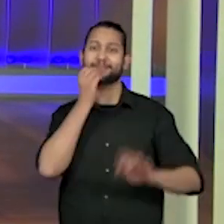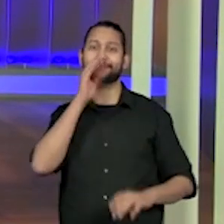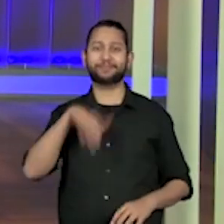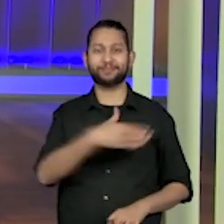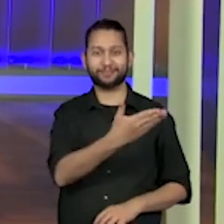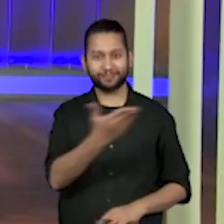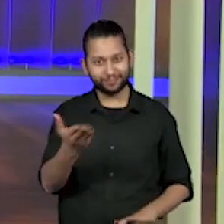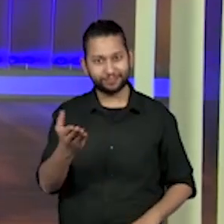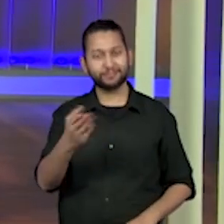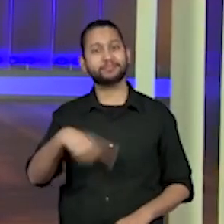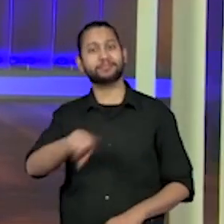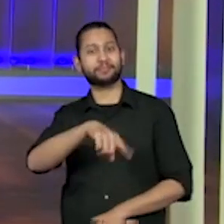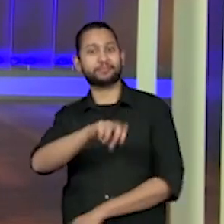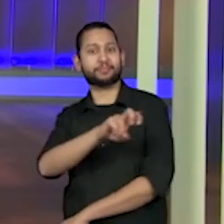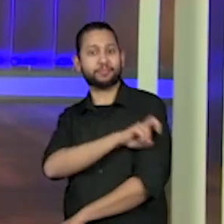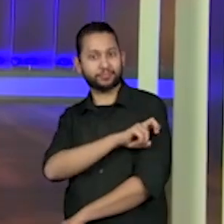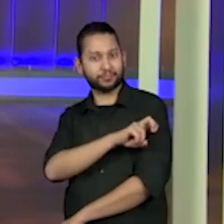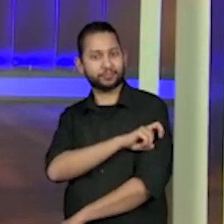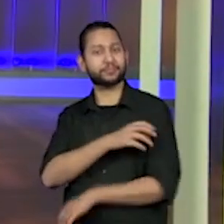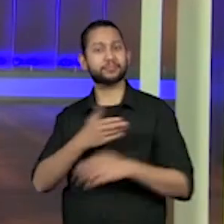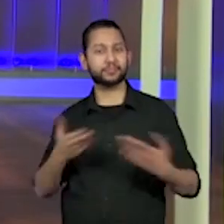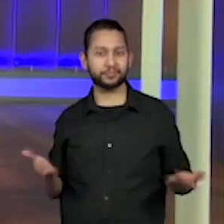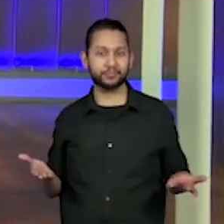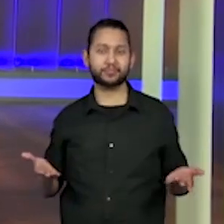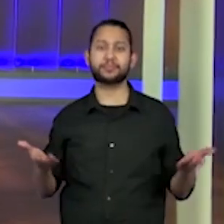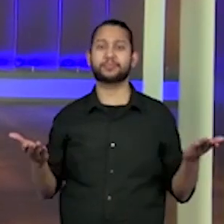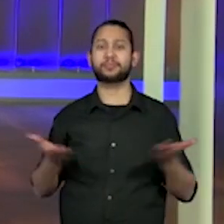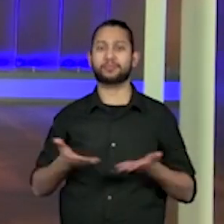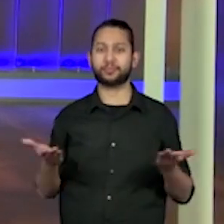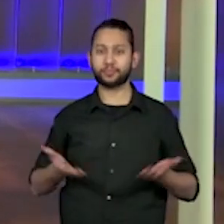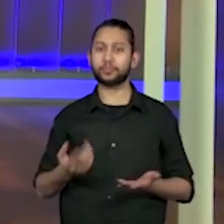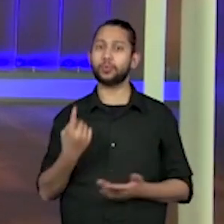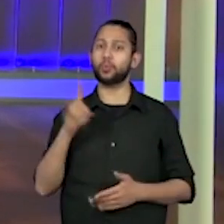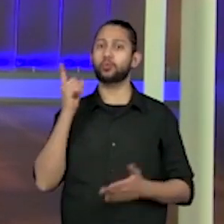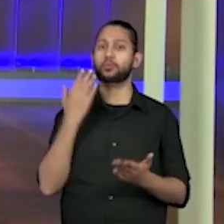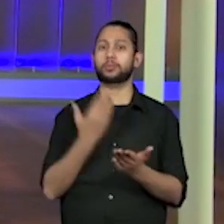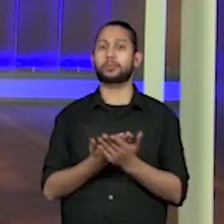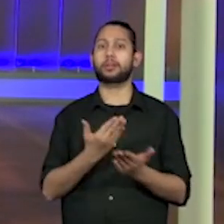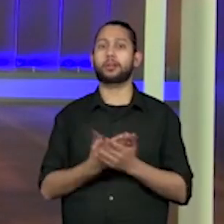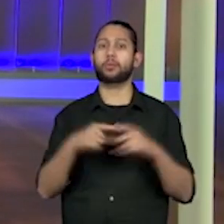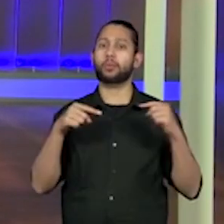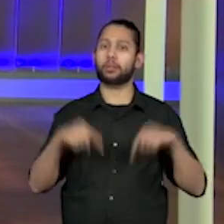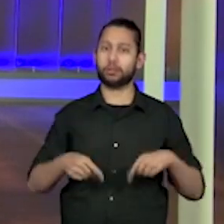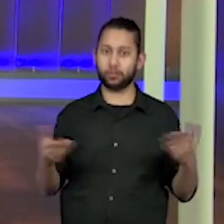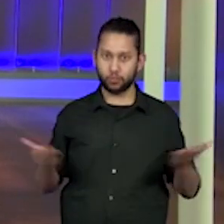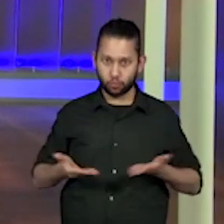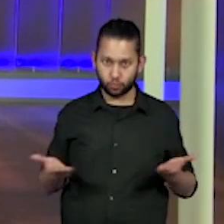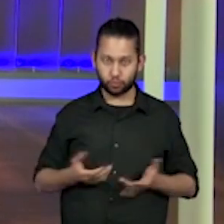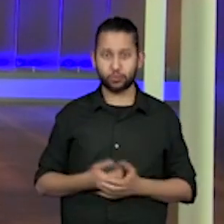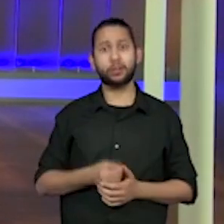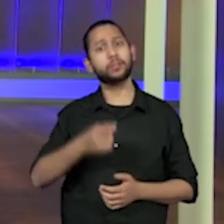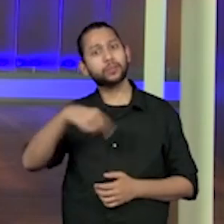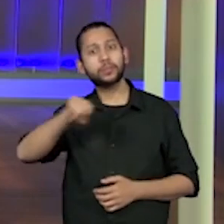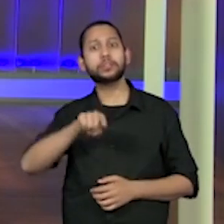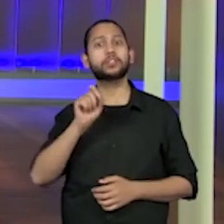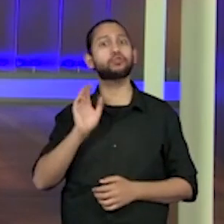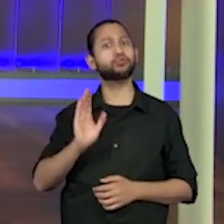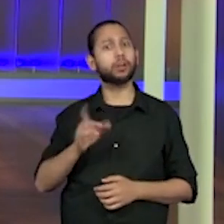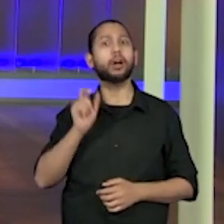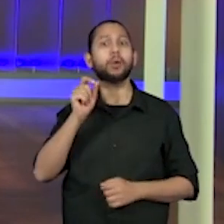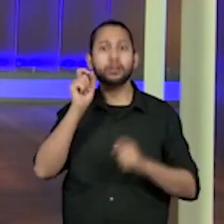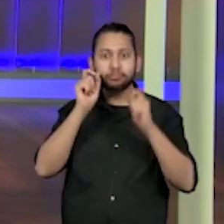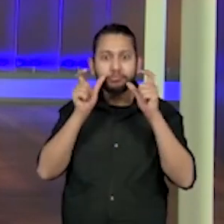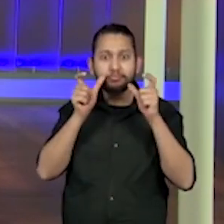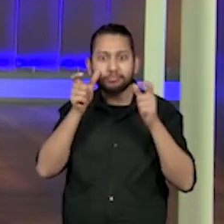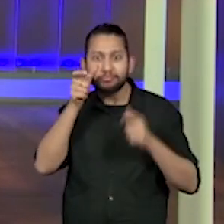tarde, galerinha do quinto ano! Chegamos à nossa última aula do dia e vocês já estão